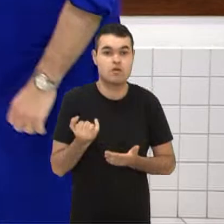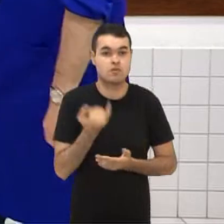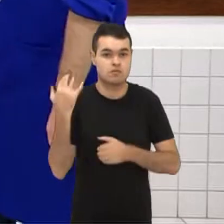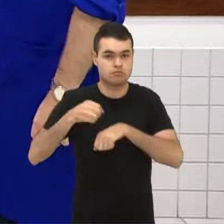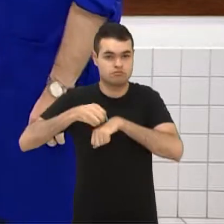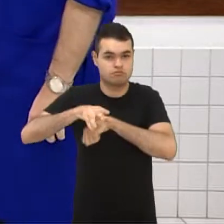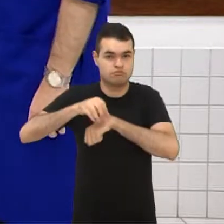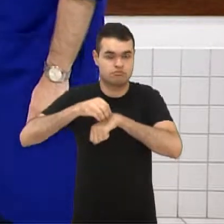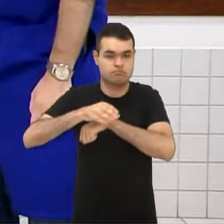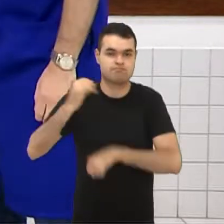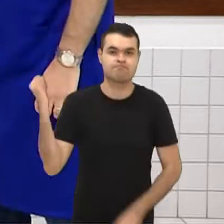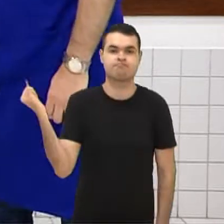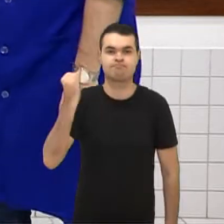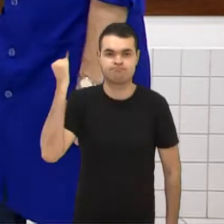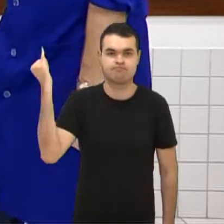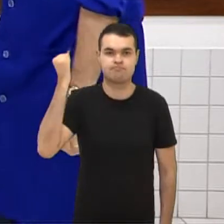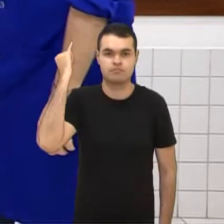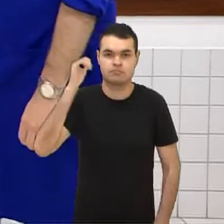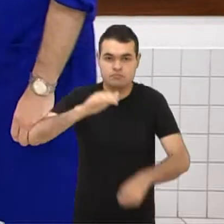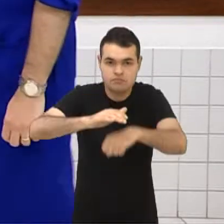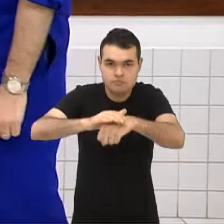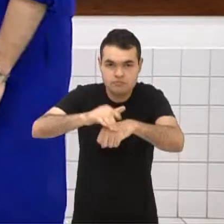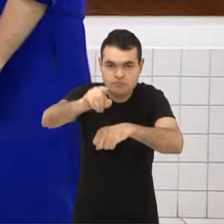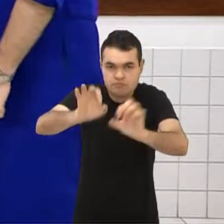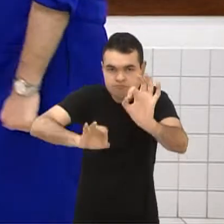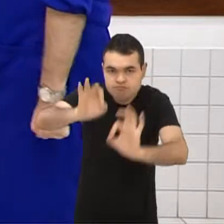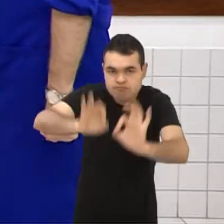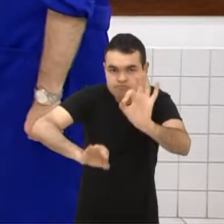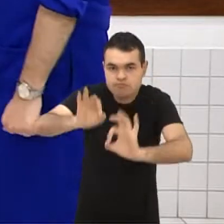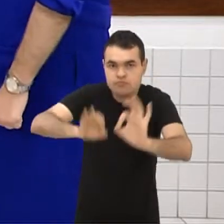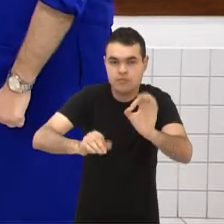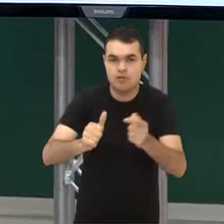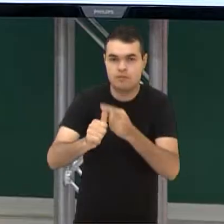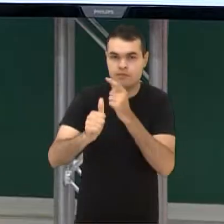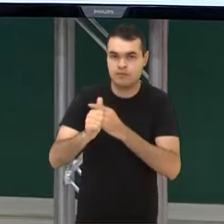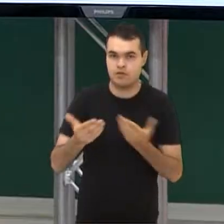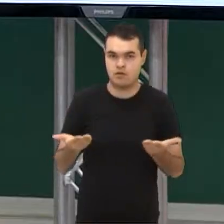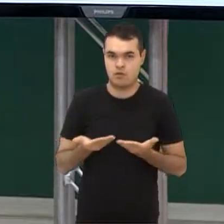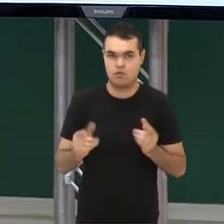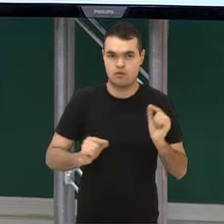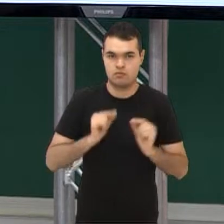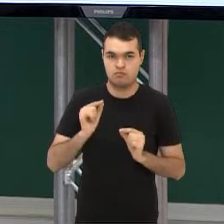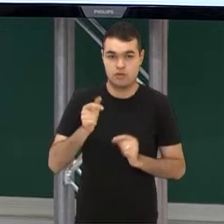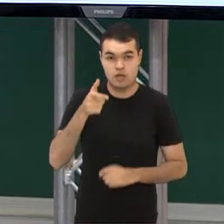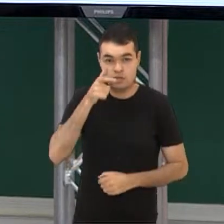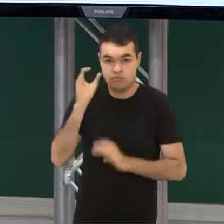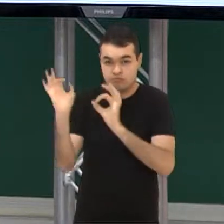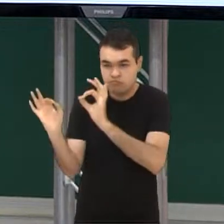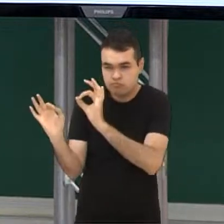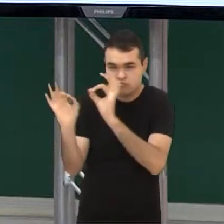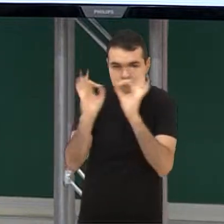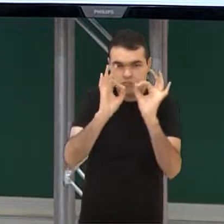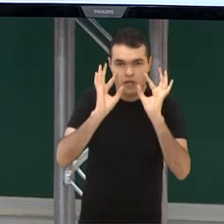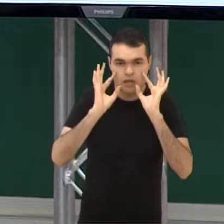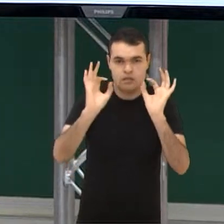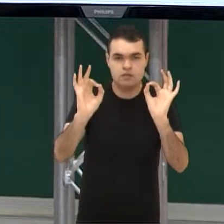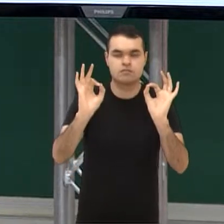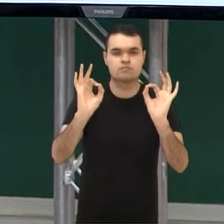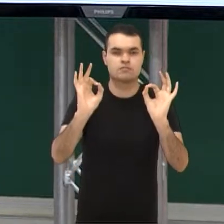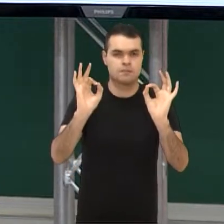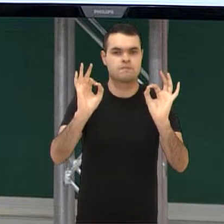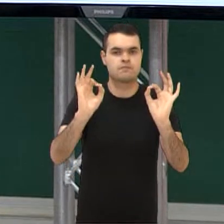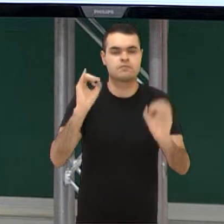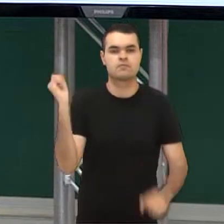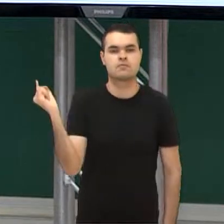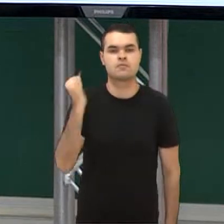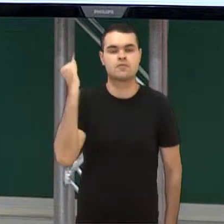são importantes. Organize-se, né? Agora, nesse primeiro momento, assista a videoaula com bastante atenção. Gente, é muito